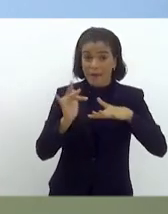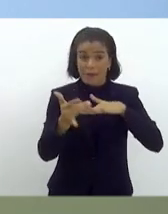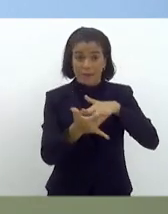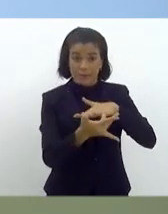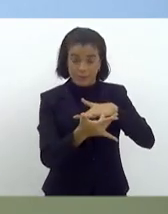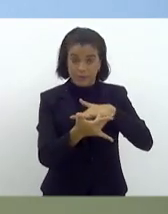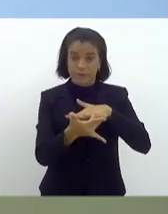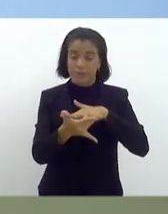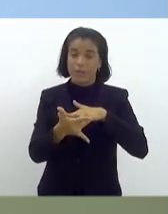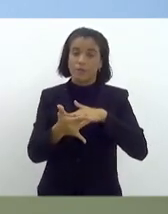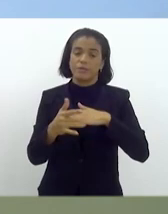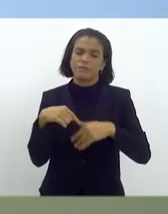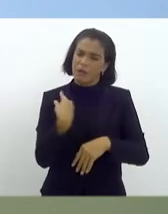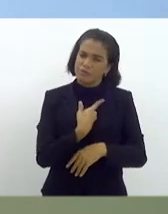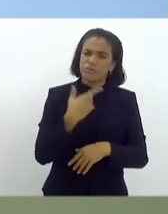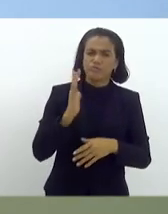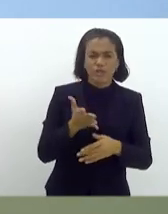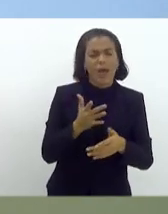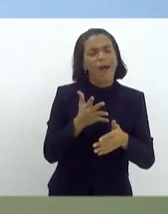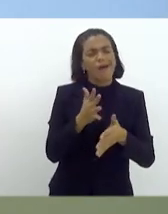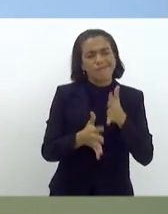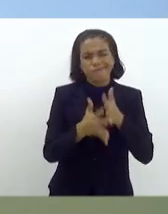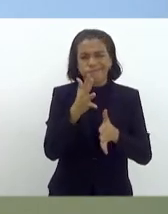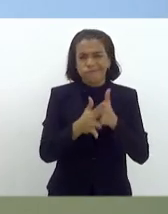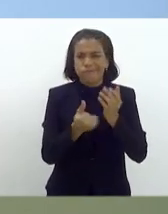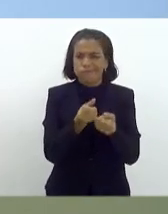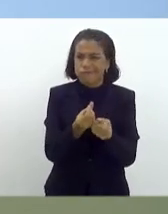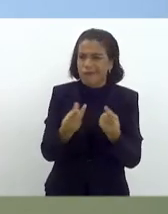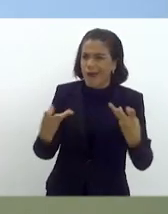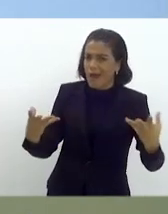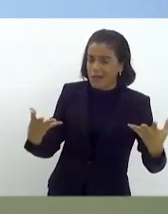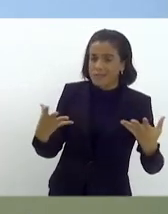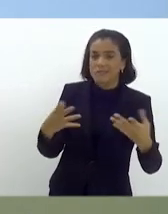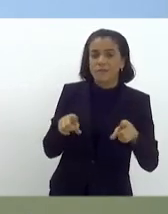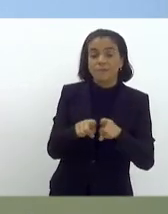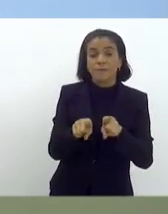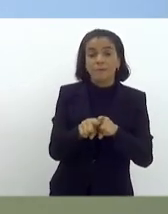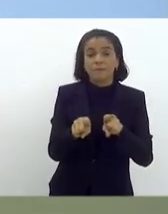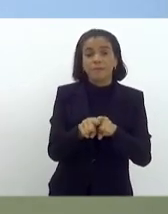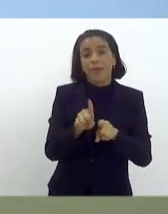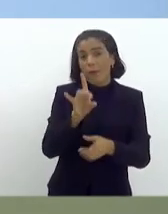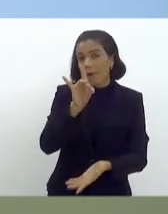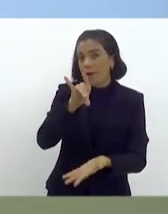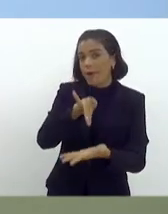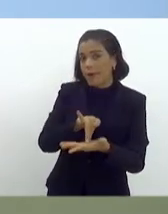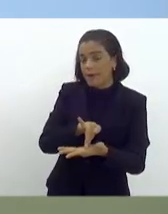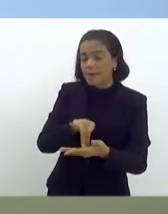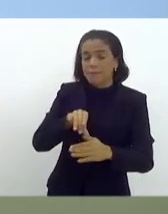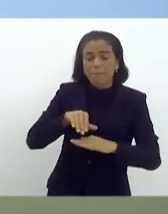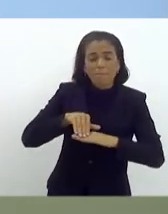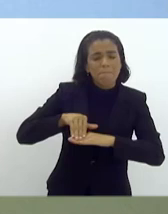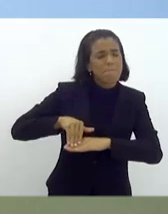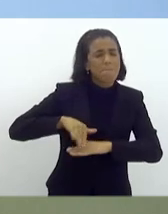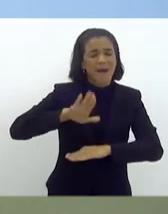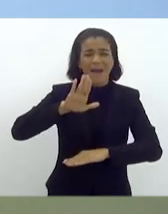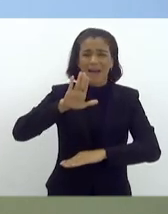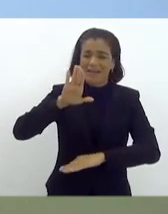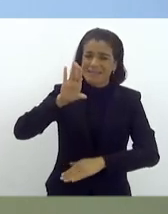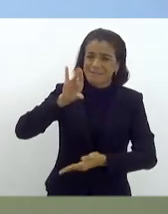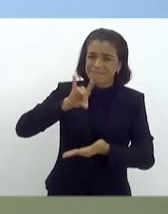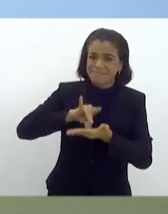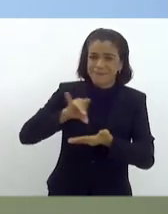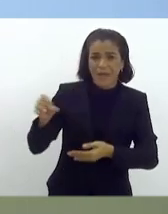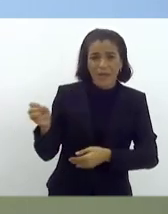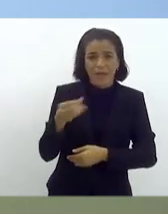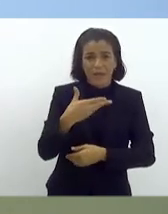sociais e a gente enfrentou isso muito a época da RCI e certamente é uma realidade mais ainda atual né e